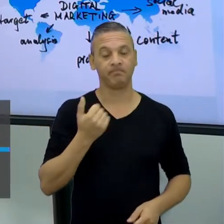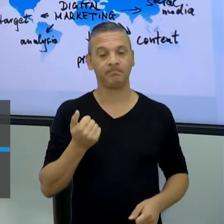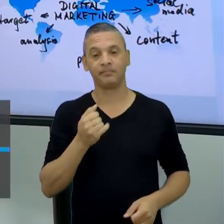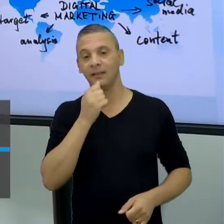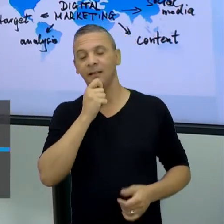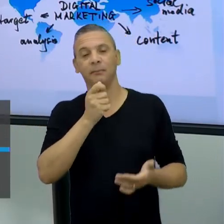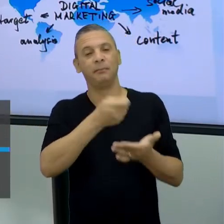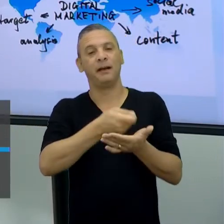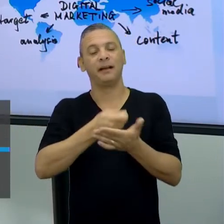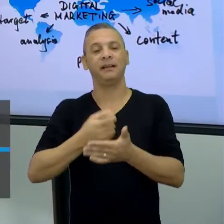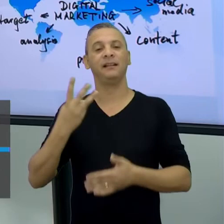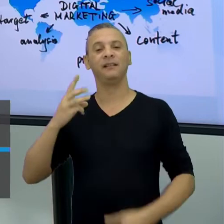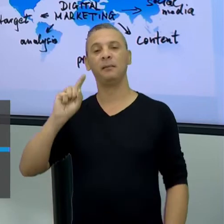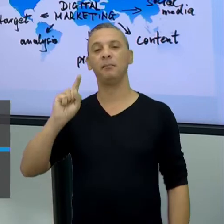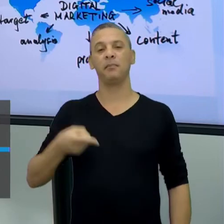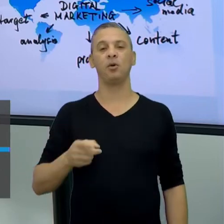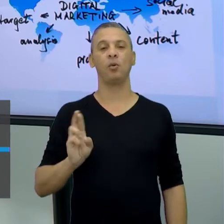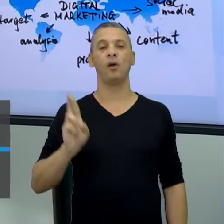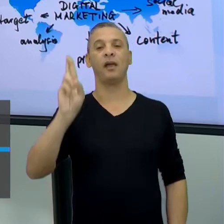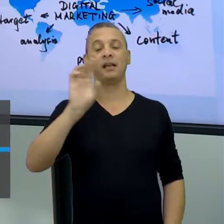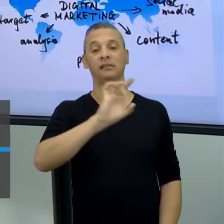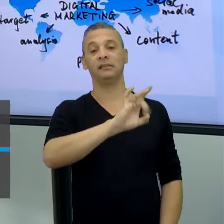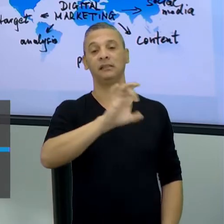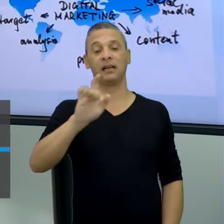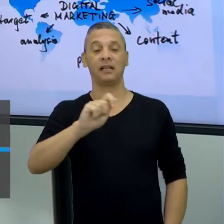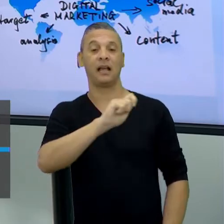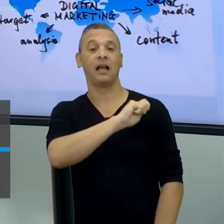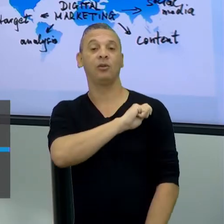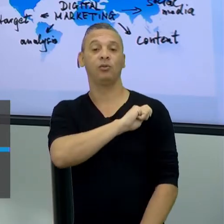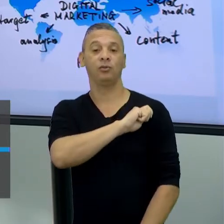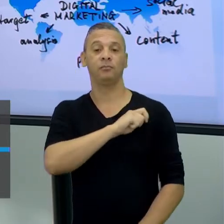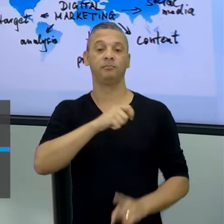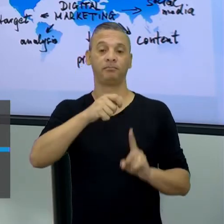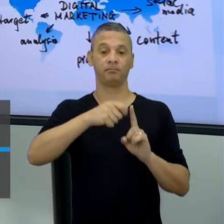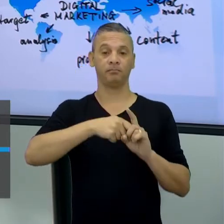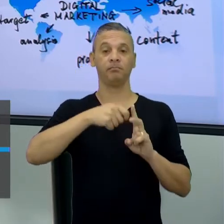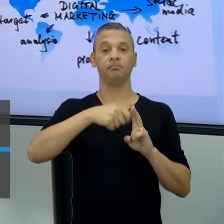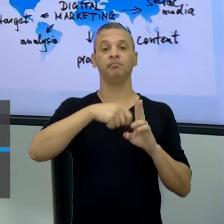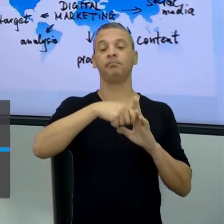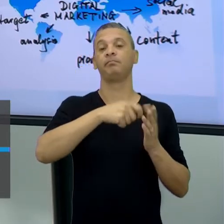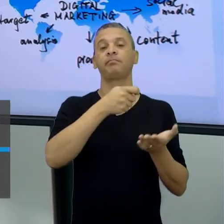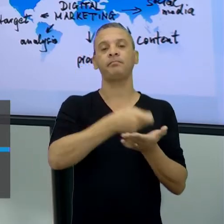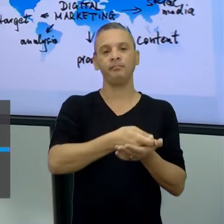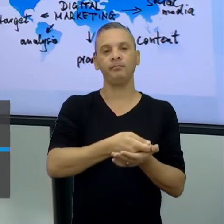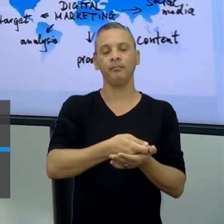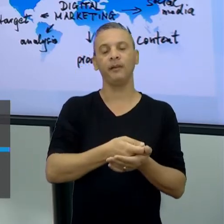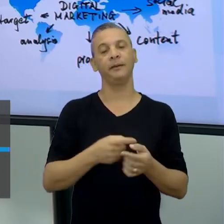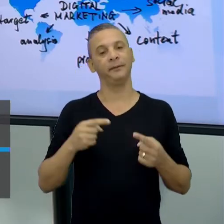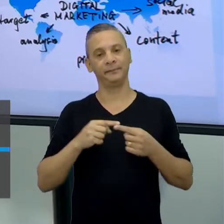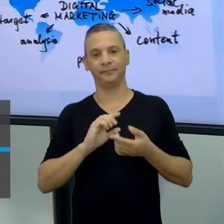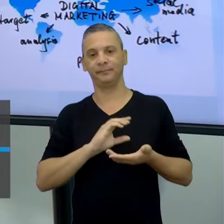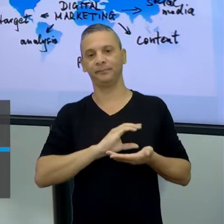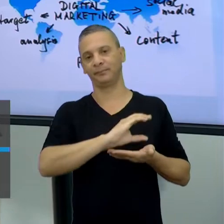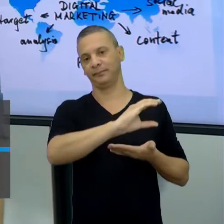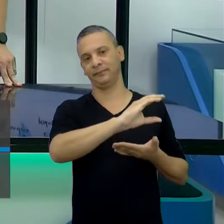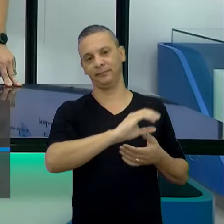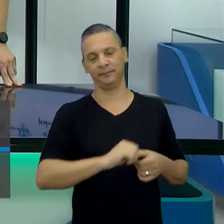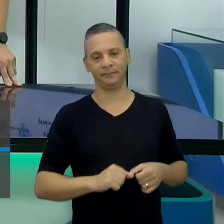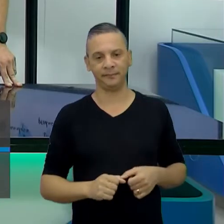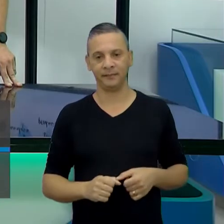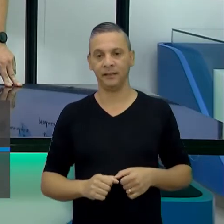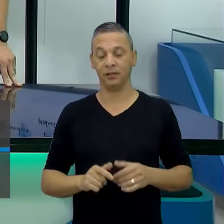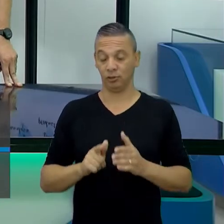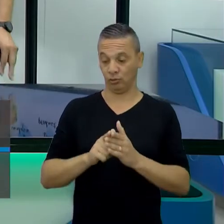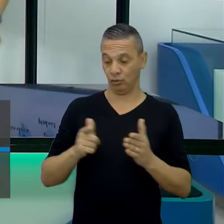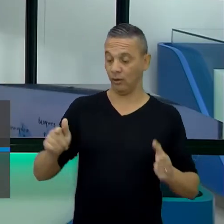lá, R$3.000 por aluno, por mês, mensalidade. Então eu faço o seguinte, fazendo investimento. Eu chego no seu jornal